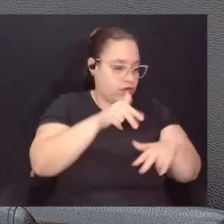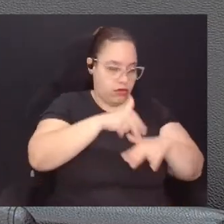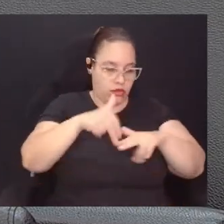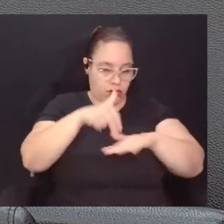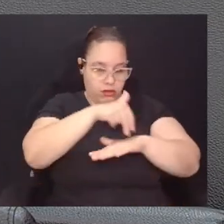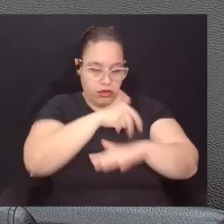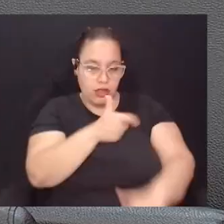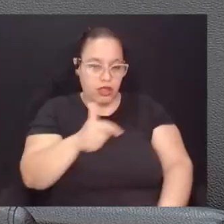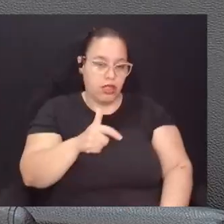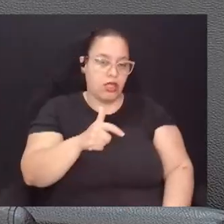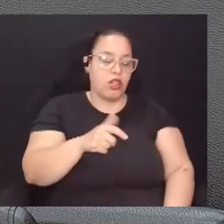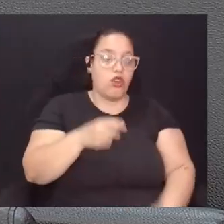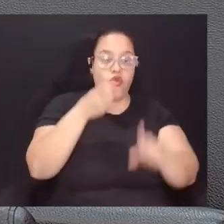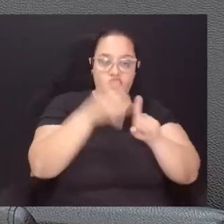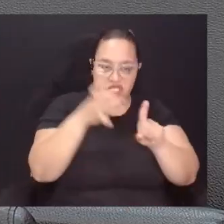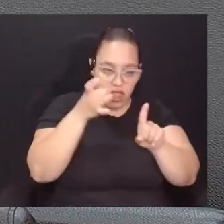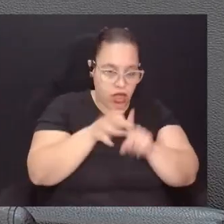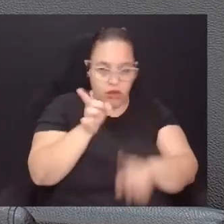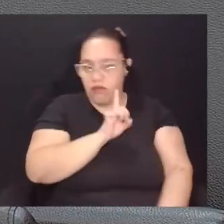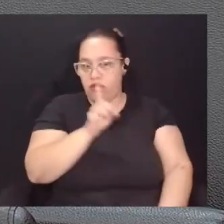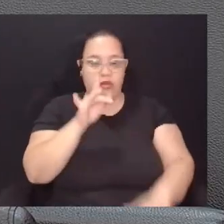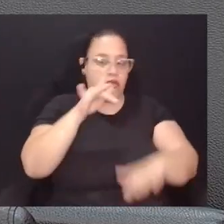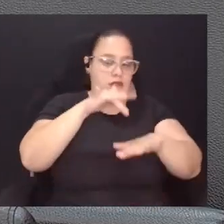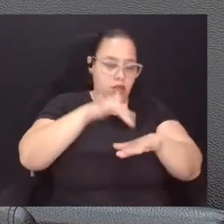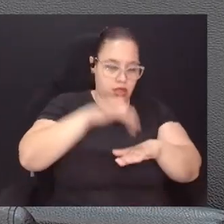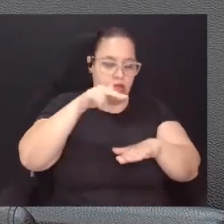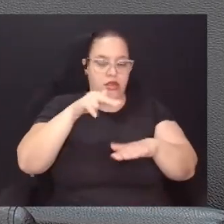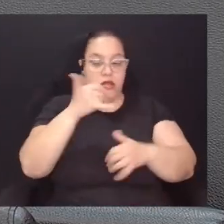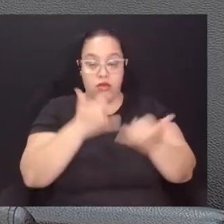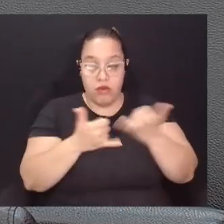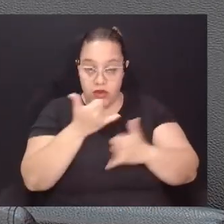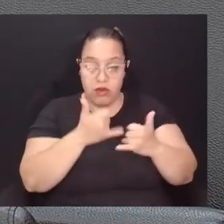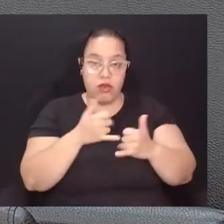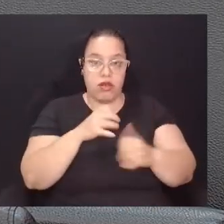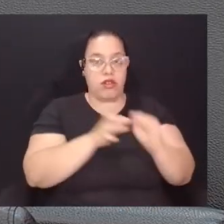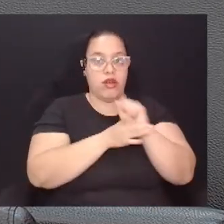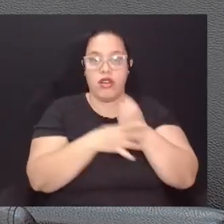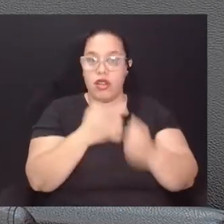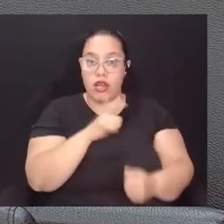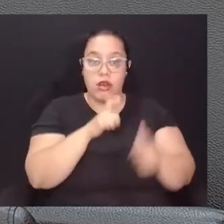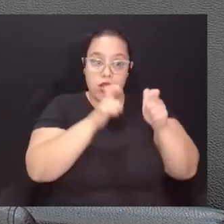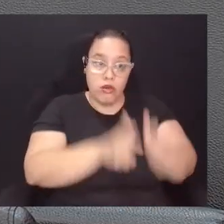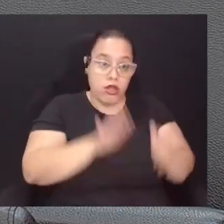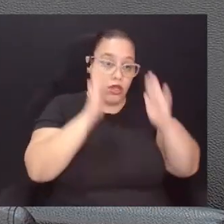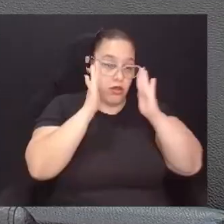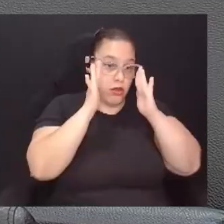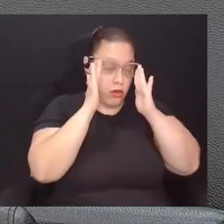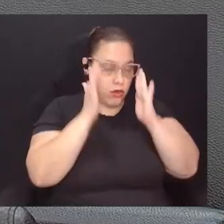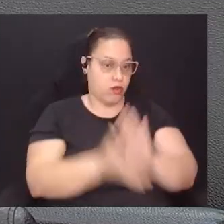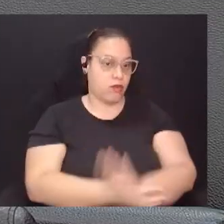estão pisando, e que não vão pisar no caco de vidro, né, que elas não vão estar ali no playground onde é inseguro para que elas estarem,